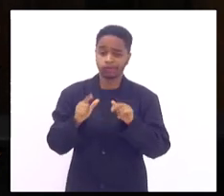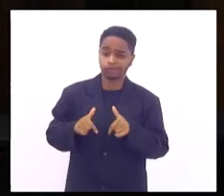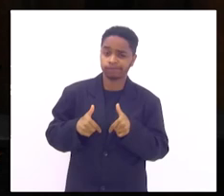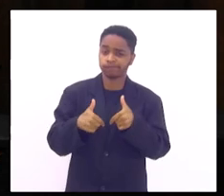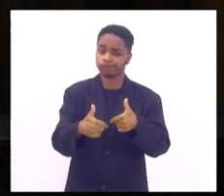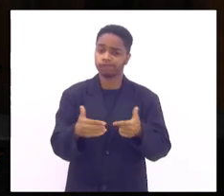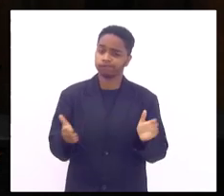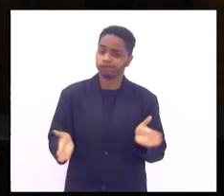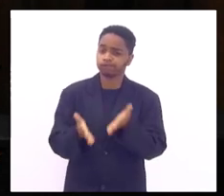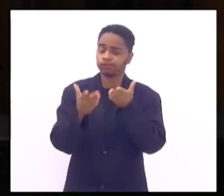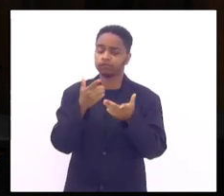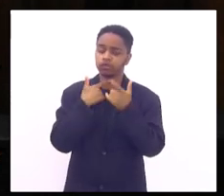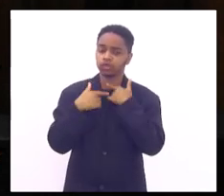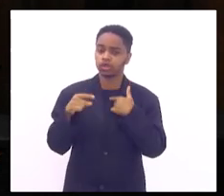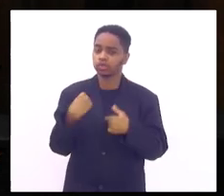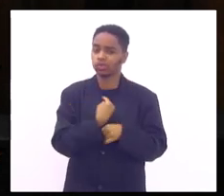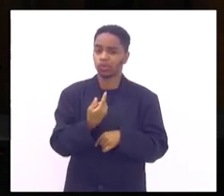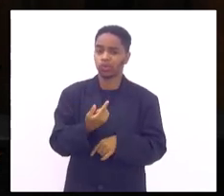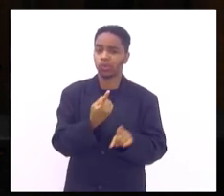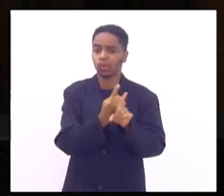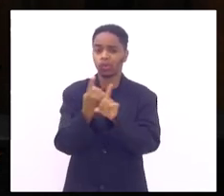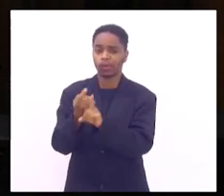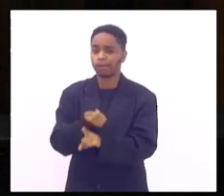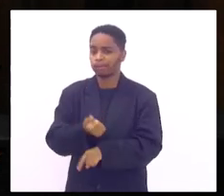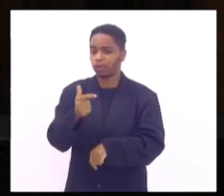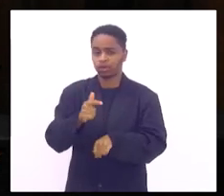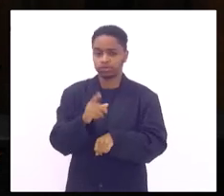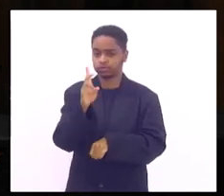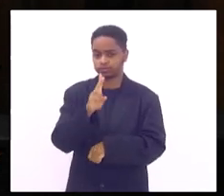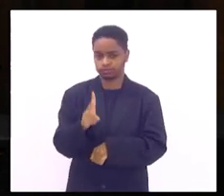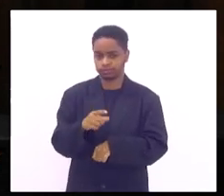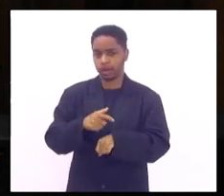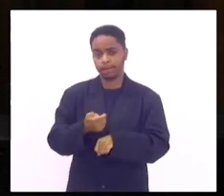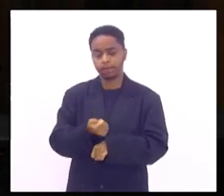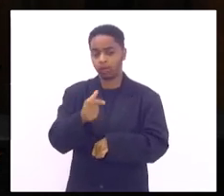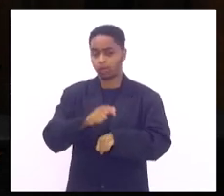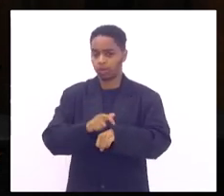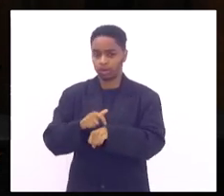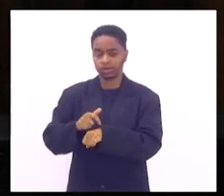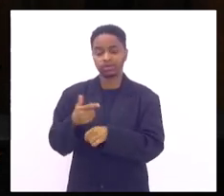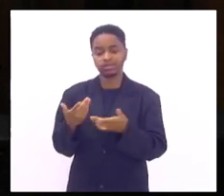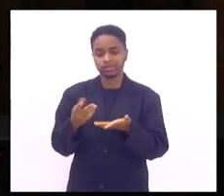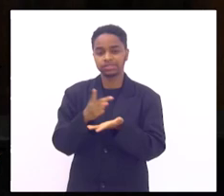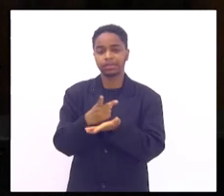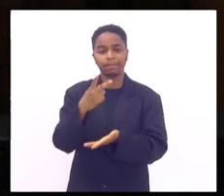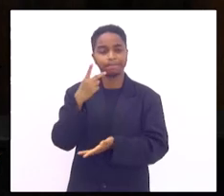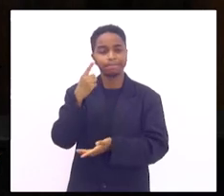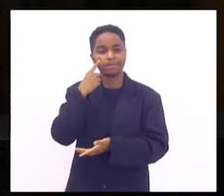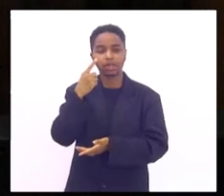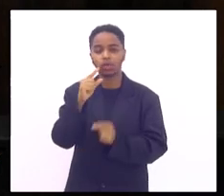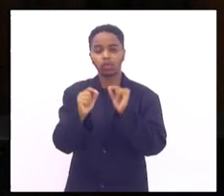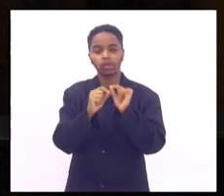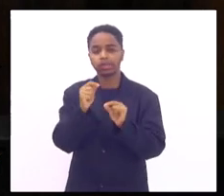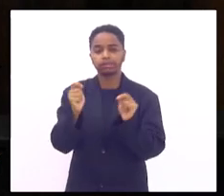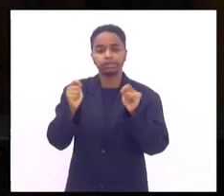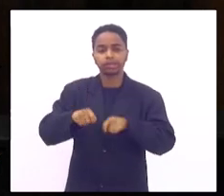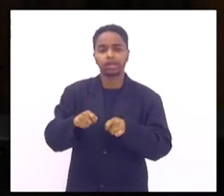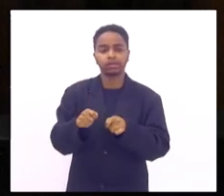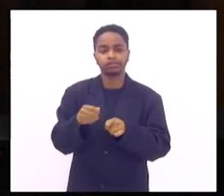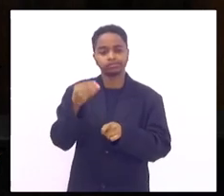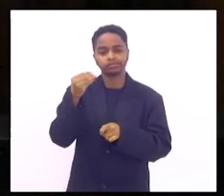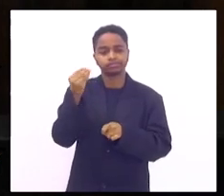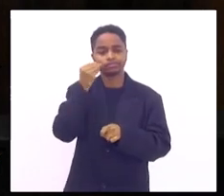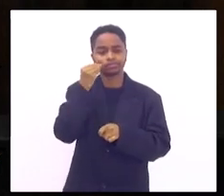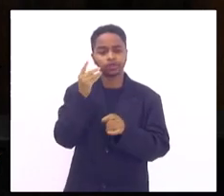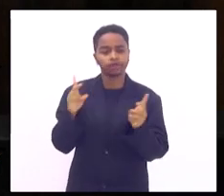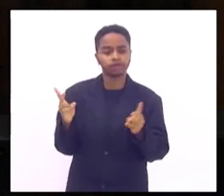né? Uma pessoa que pensa 24 horas por dia no que poderia ser feito para valorizar a profissão do